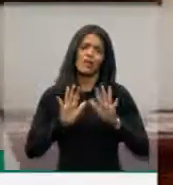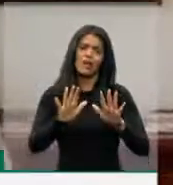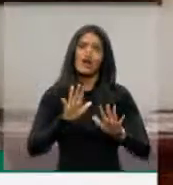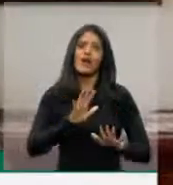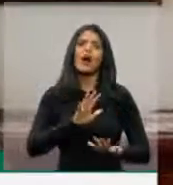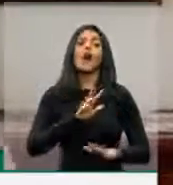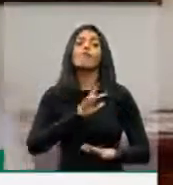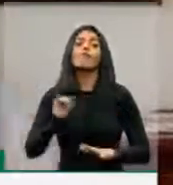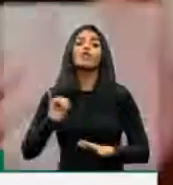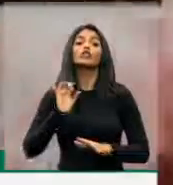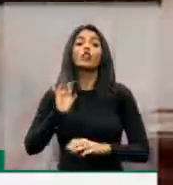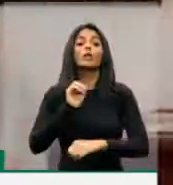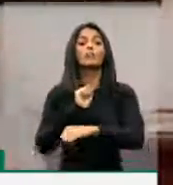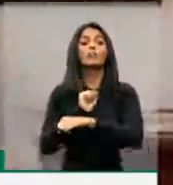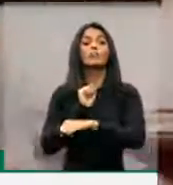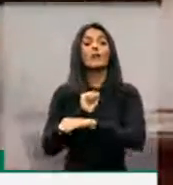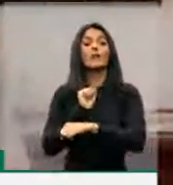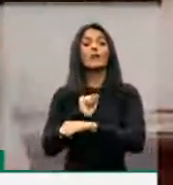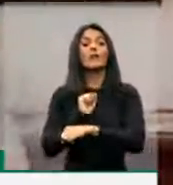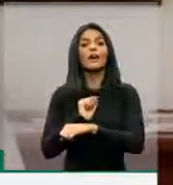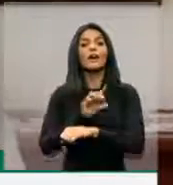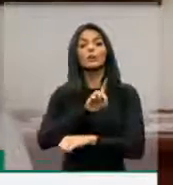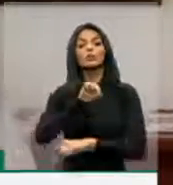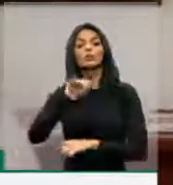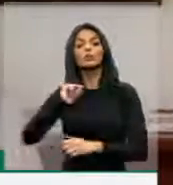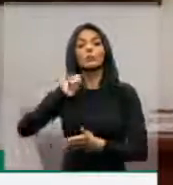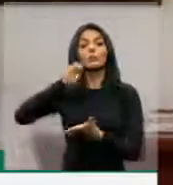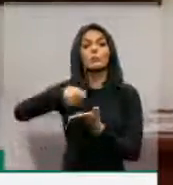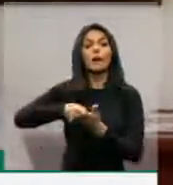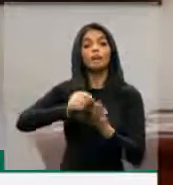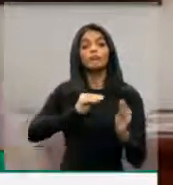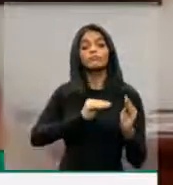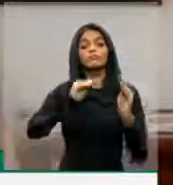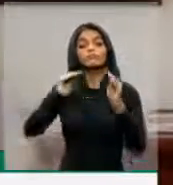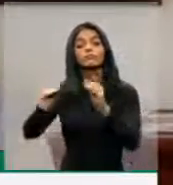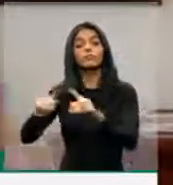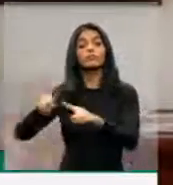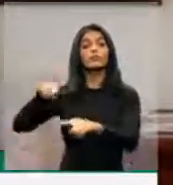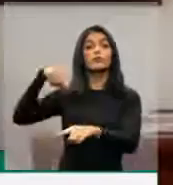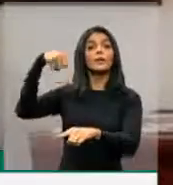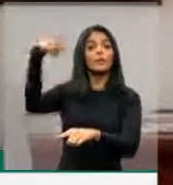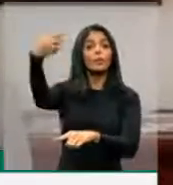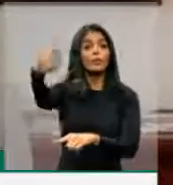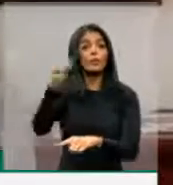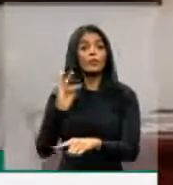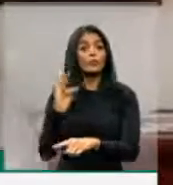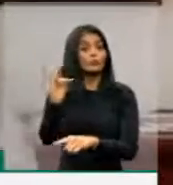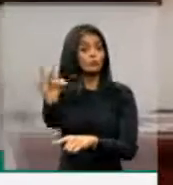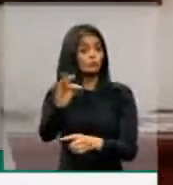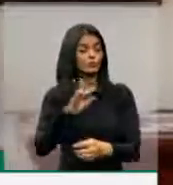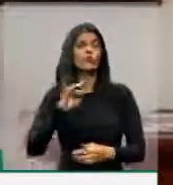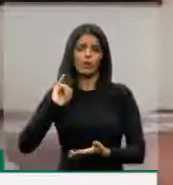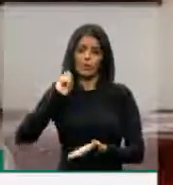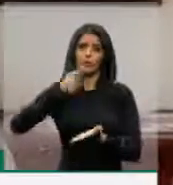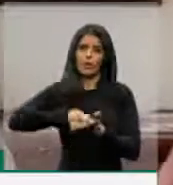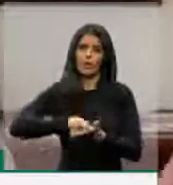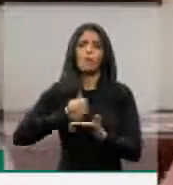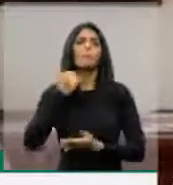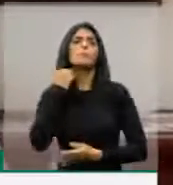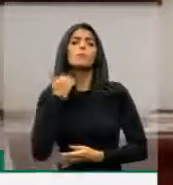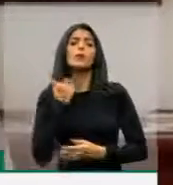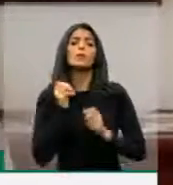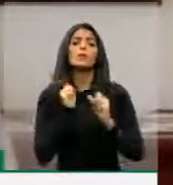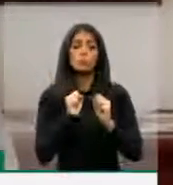vamos apenas transferir a data de pagamento para um outro momento e isso será feito. Então, os bancos podem fazer